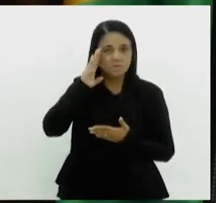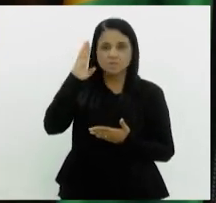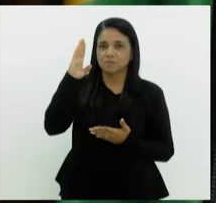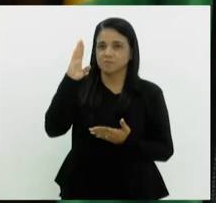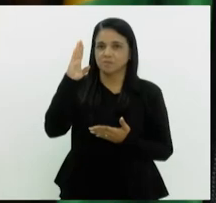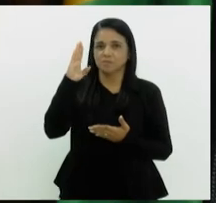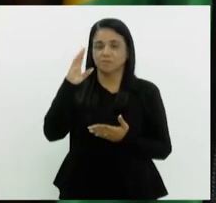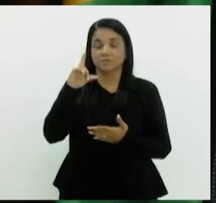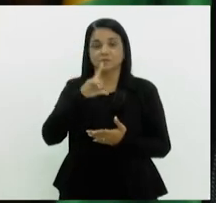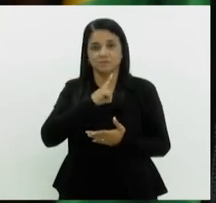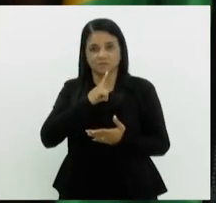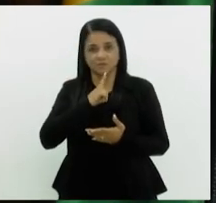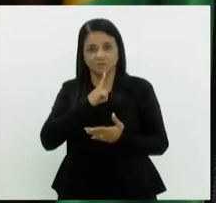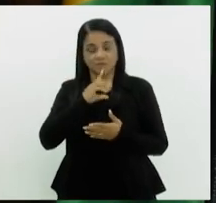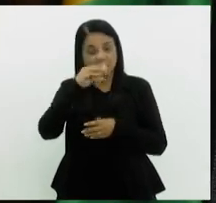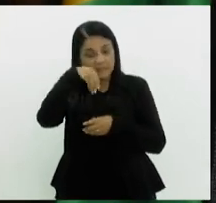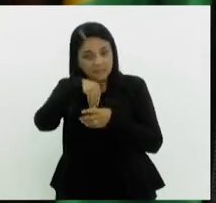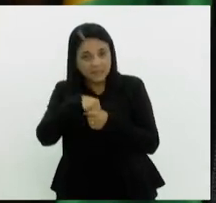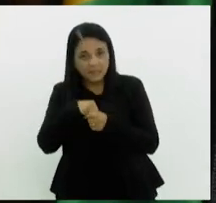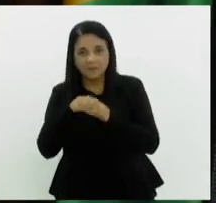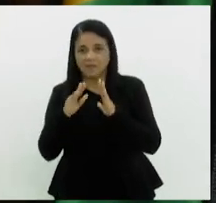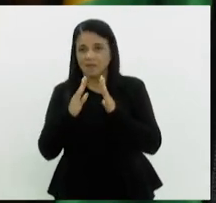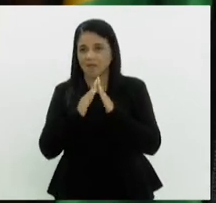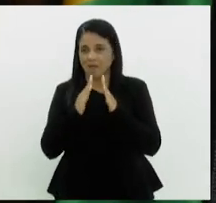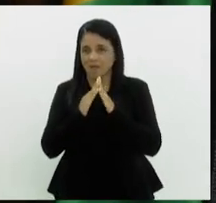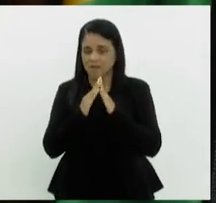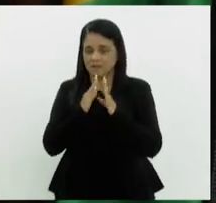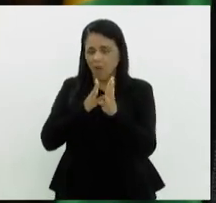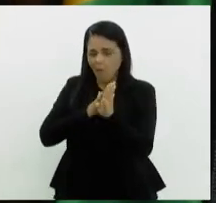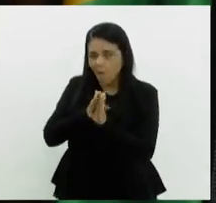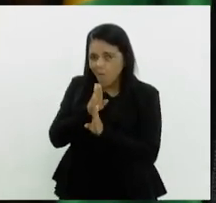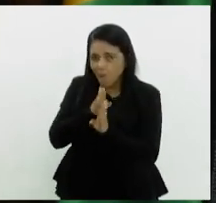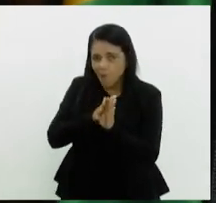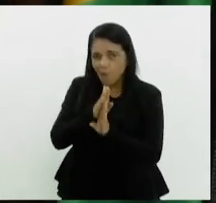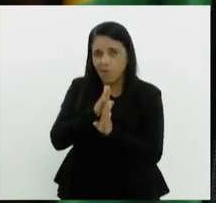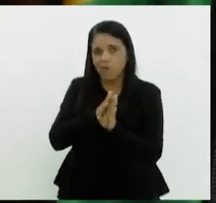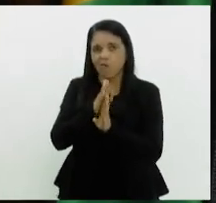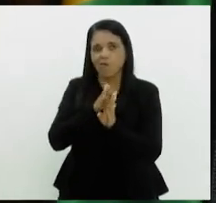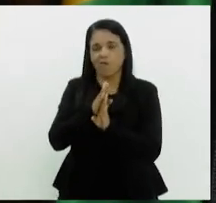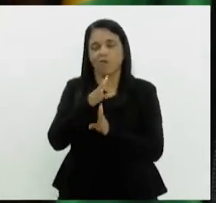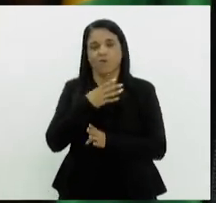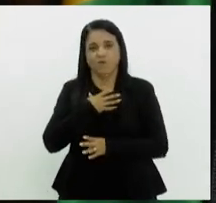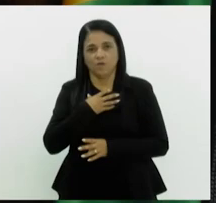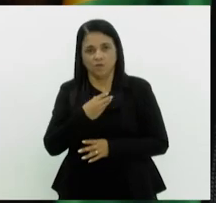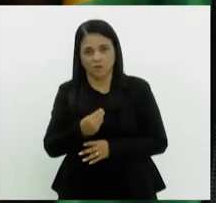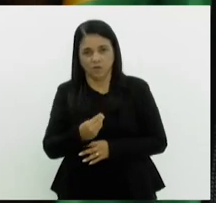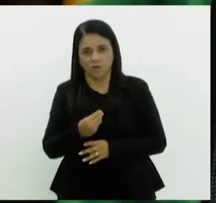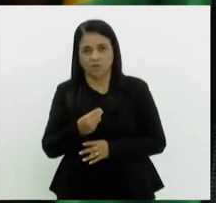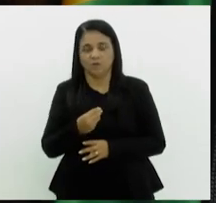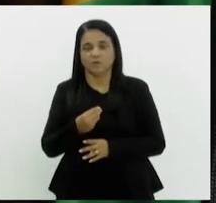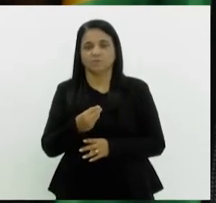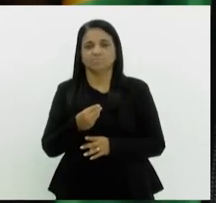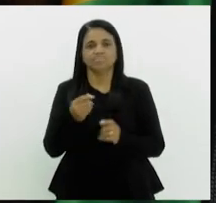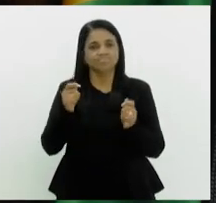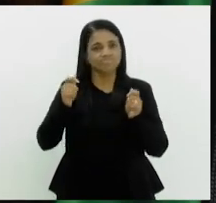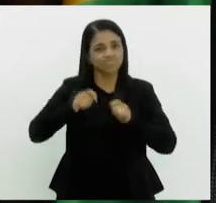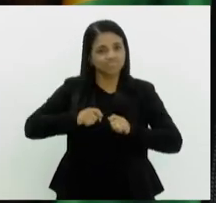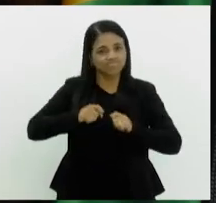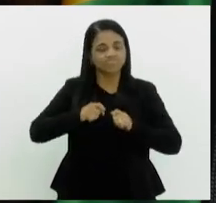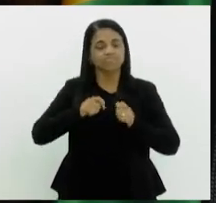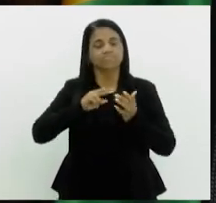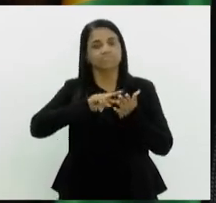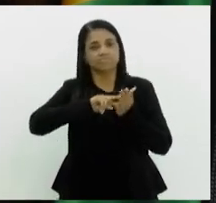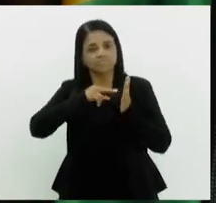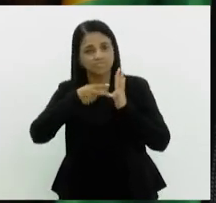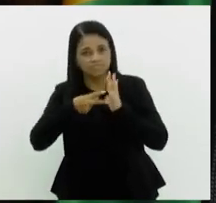Se nós tivermos dentro de casa uma orientação para os nossos filhos, no sentido de fazer com que eles